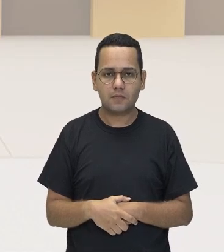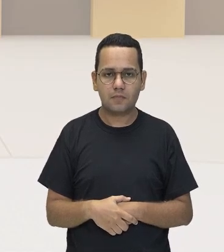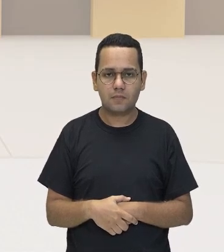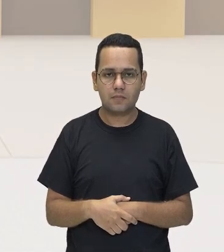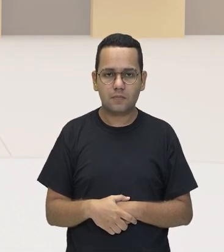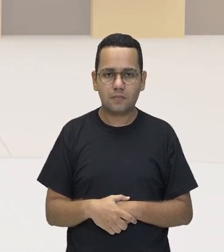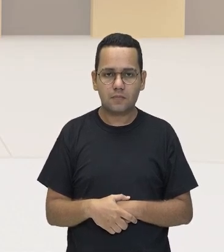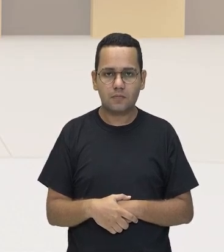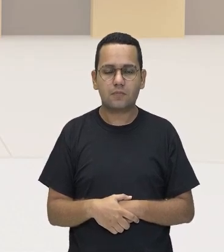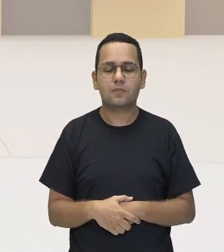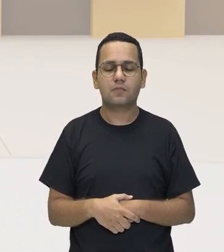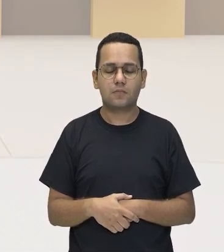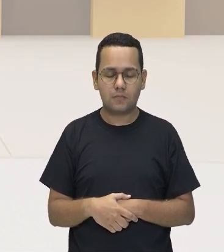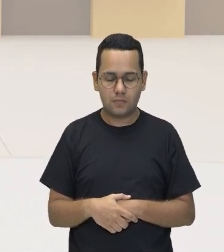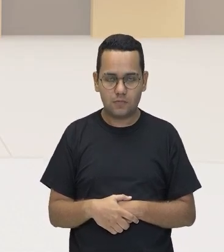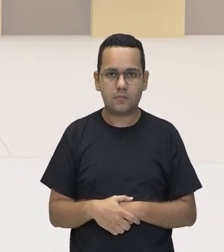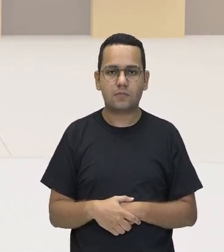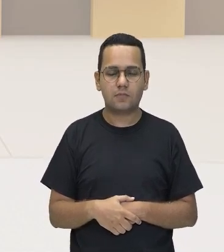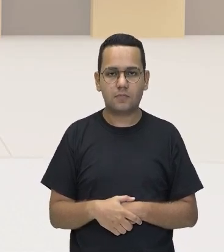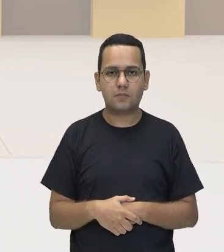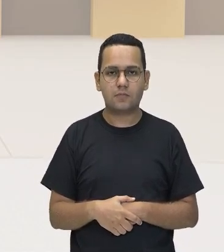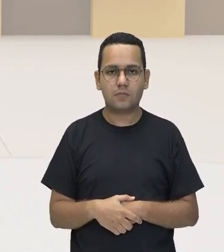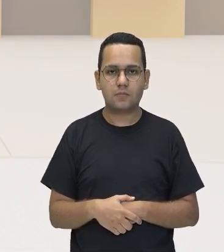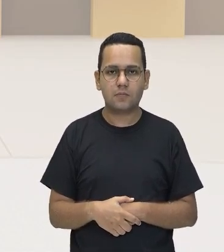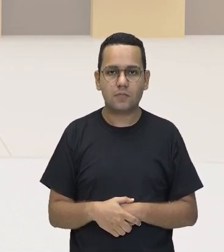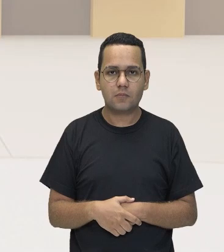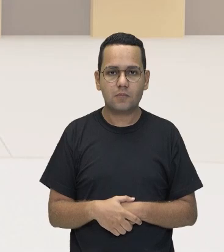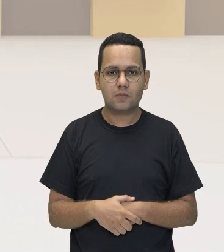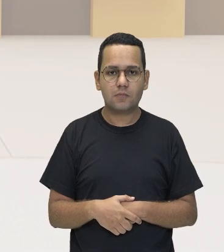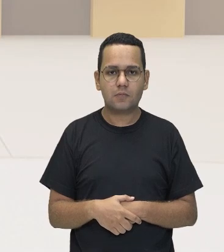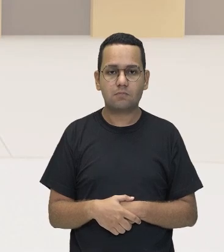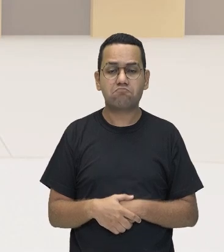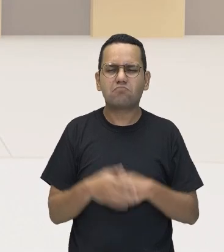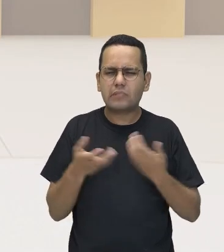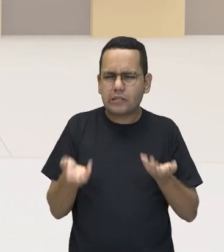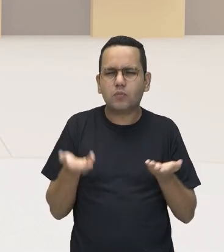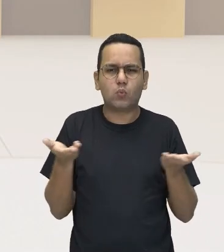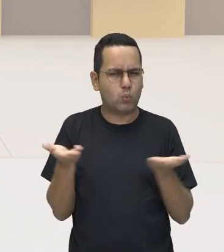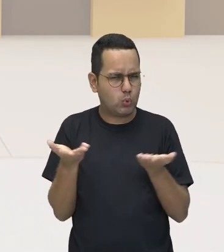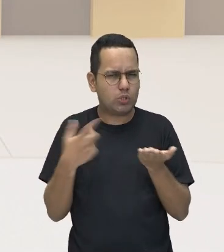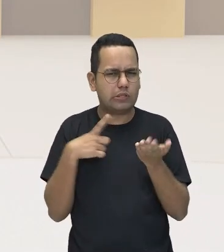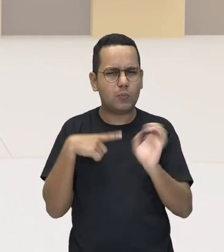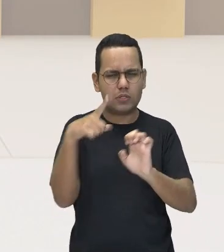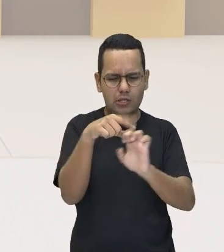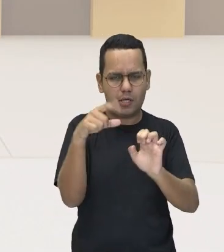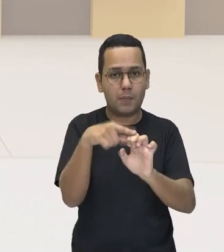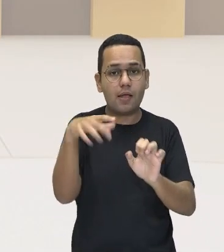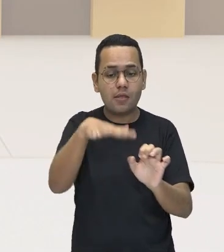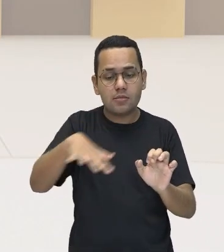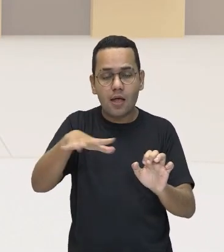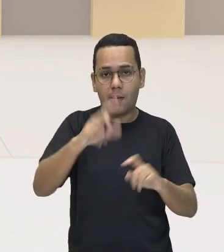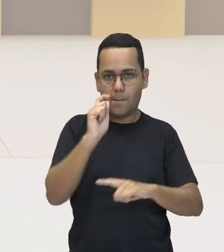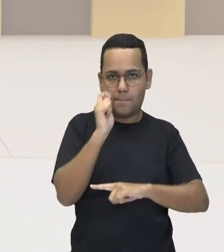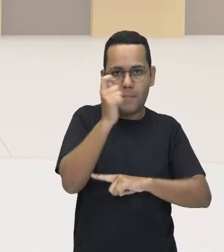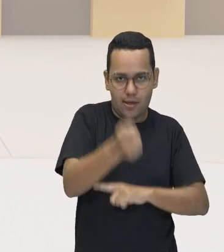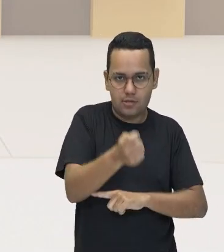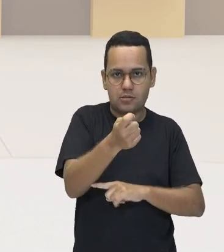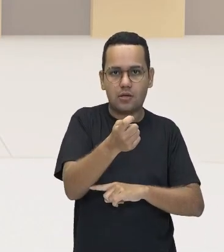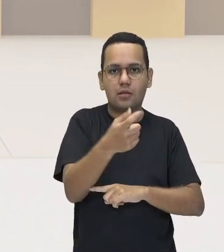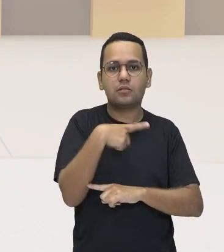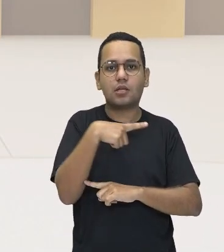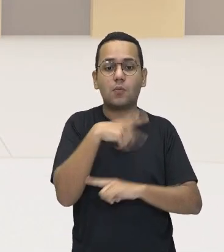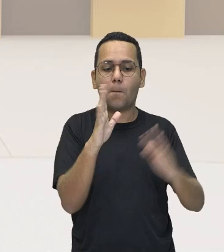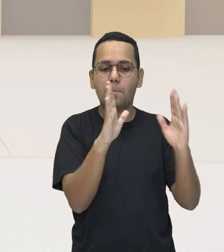empreendedores da pesca, por exemplo, né, que vocês, não sei se sabem, mas existe um período de pesca,